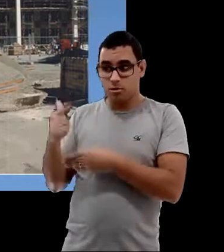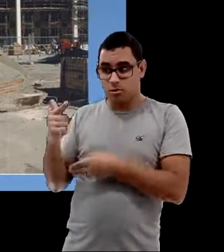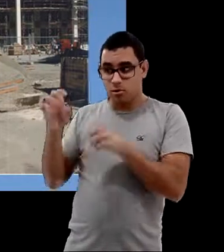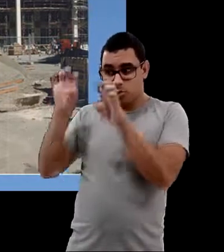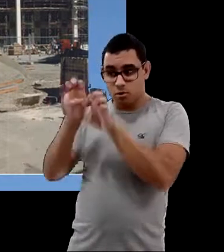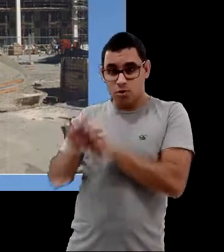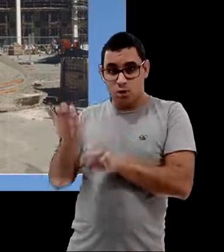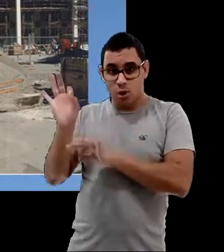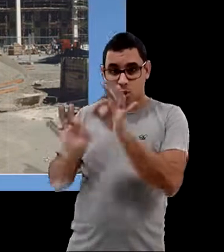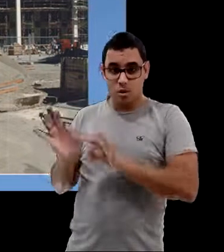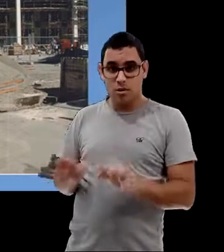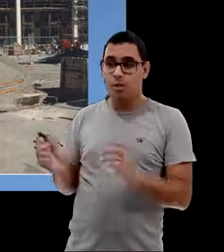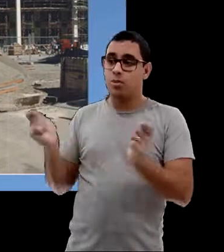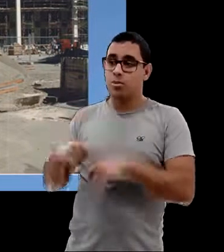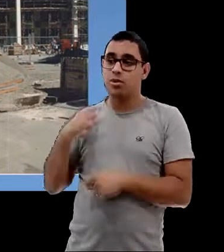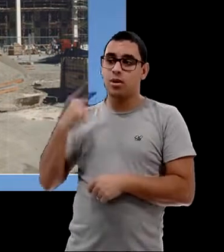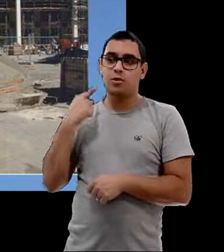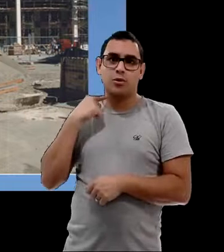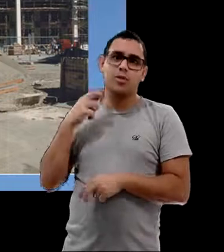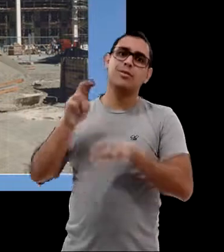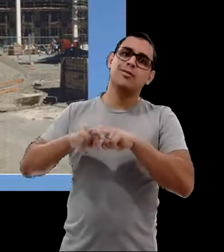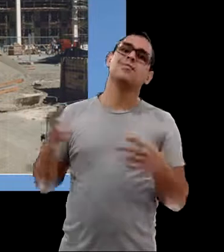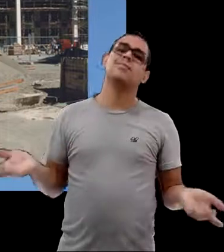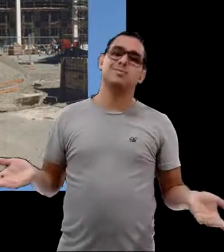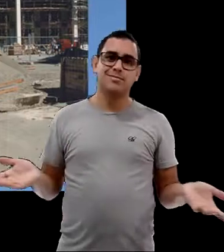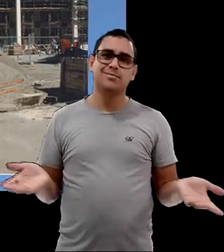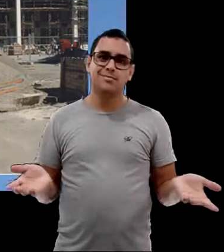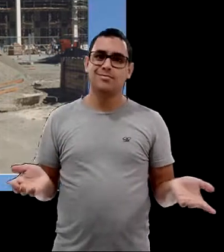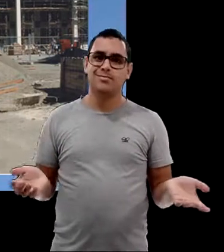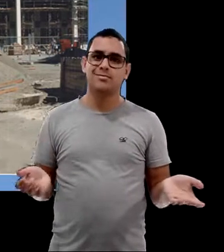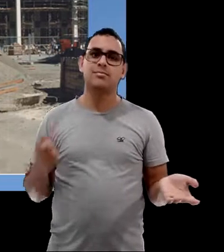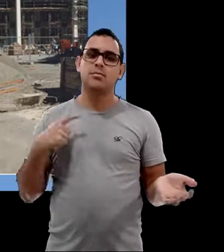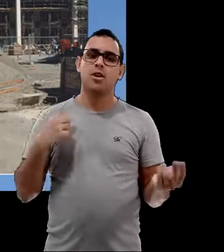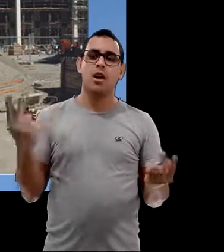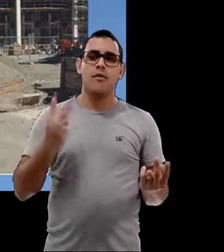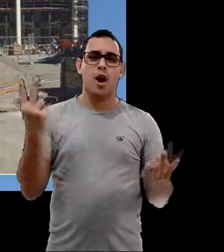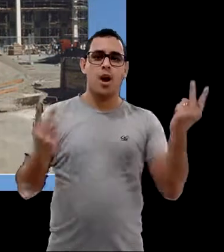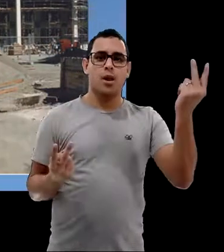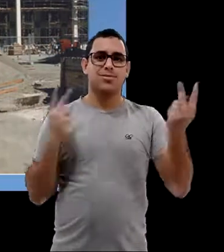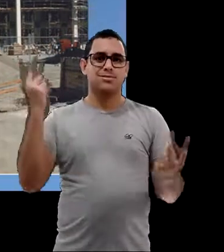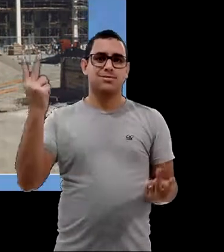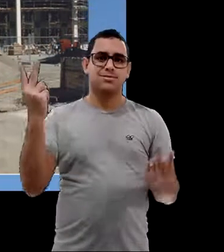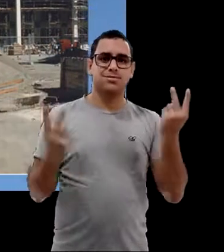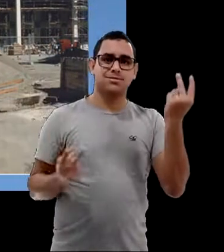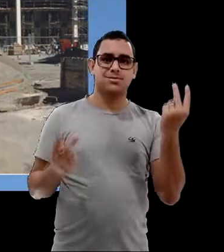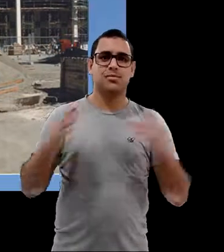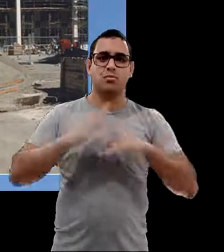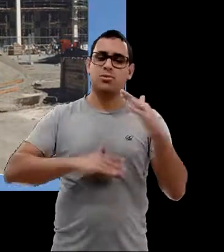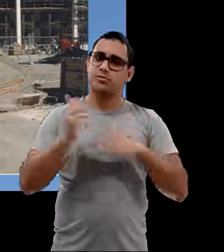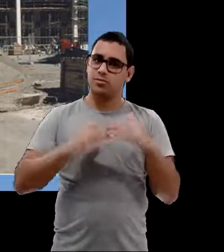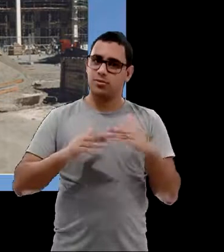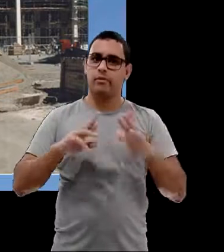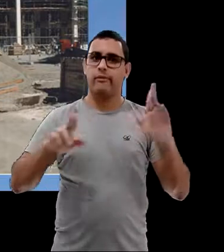também não tinha essa estrutura para os advogados estarem sentados. Então a valorização profissional tem que ser